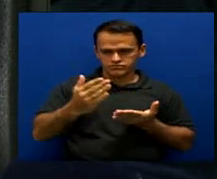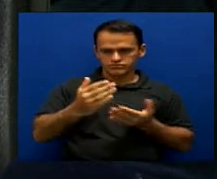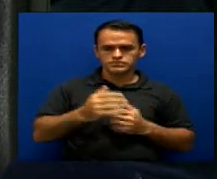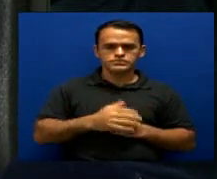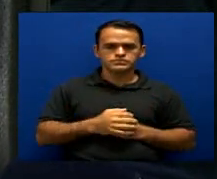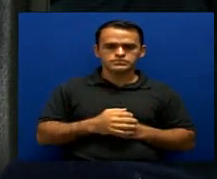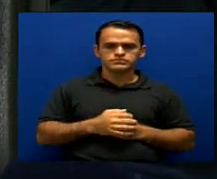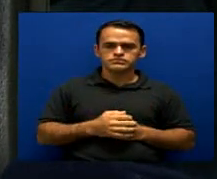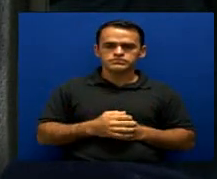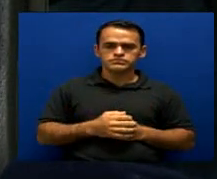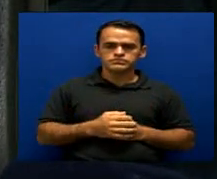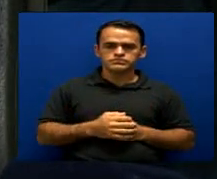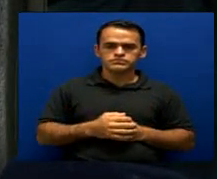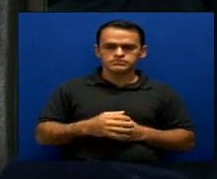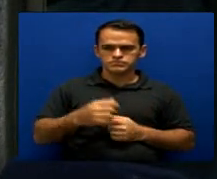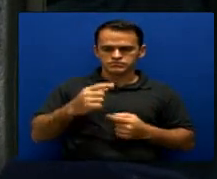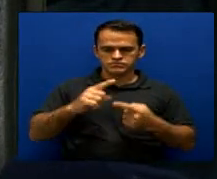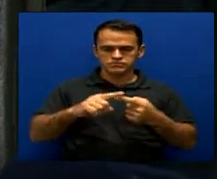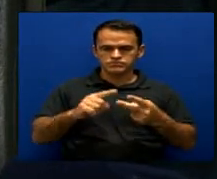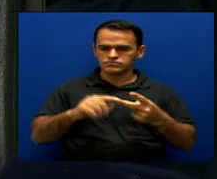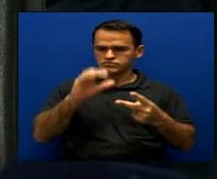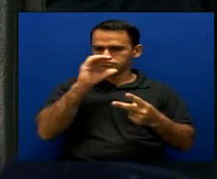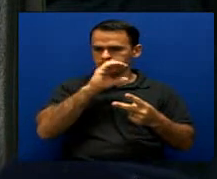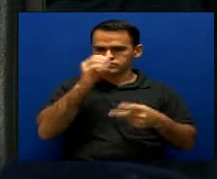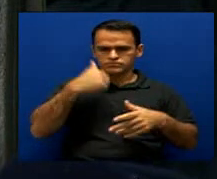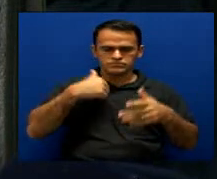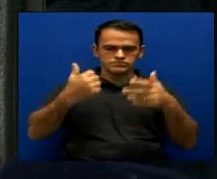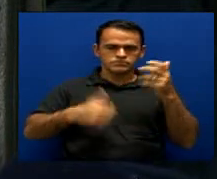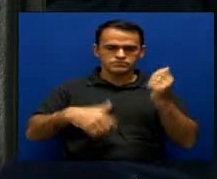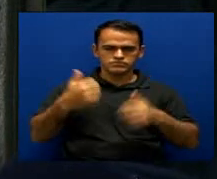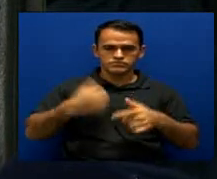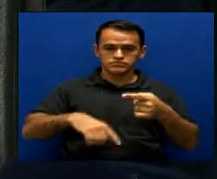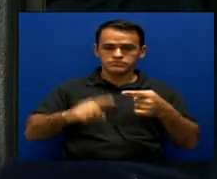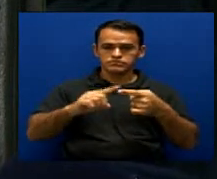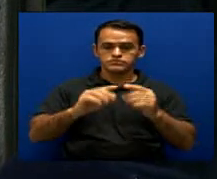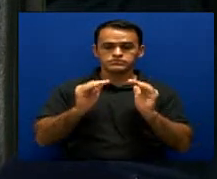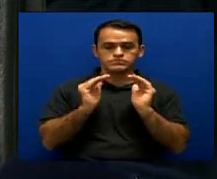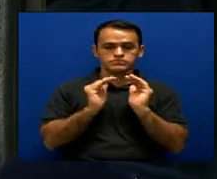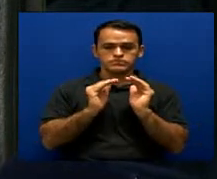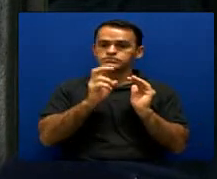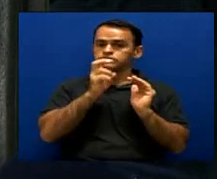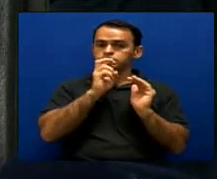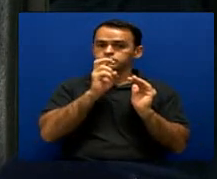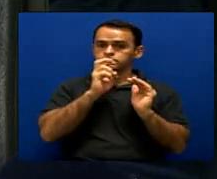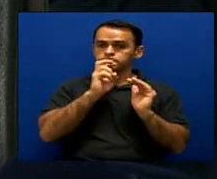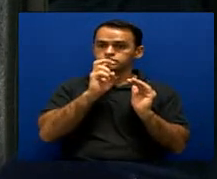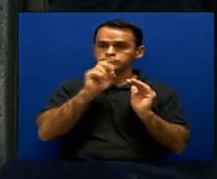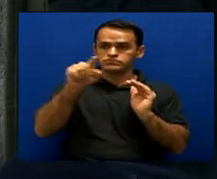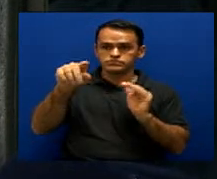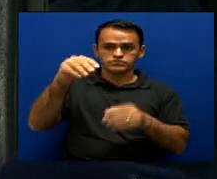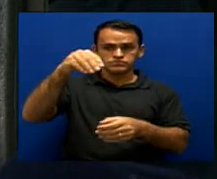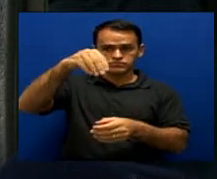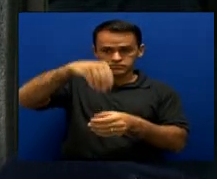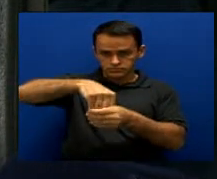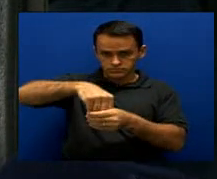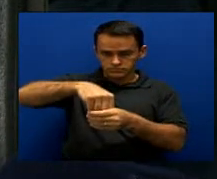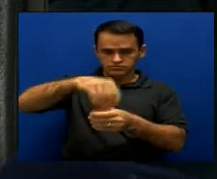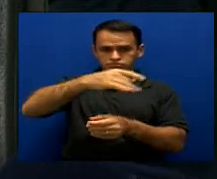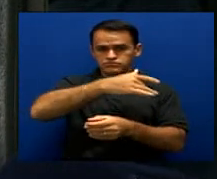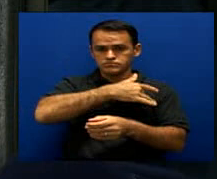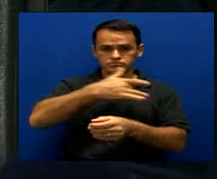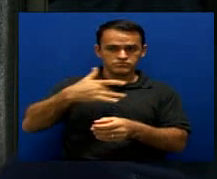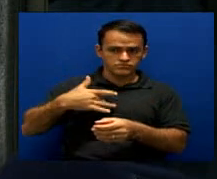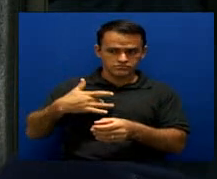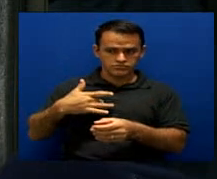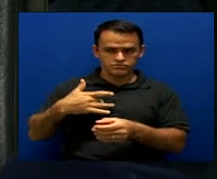dois pontos rápidos primeiro é falar que a parceria acaba no setor de saúde a agente